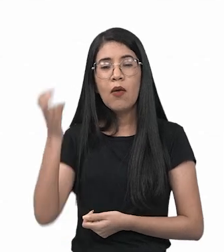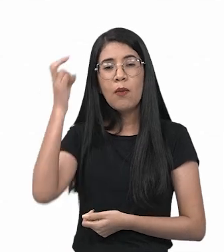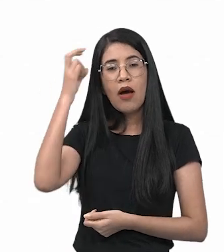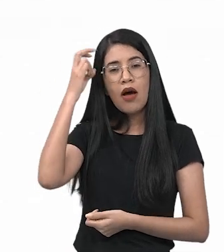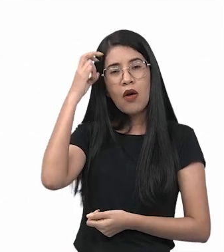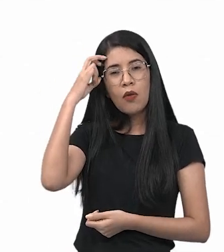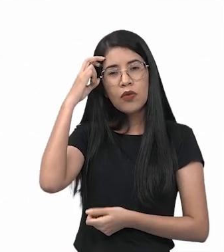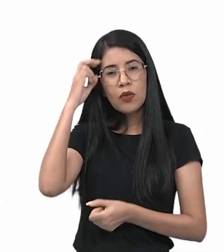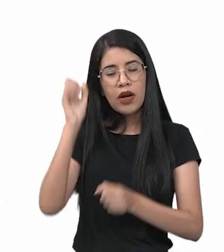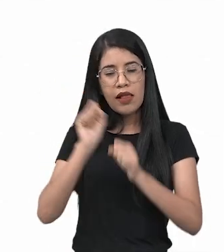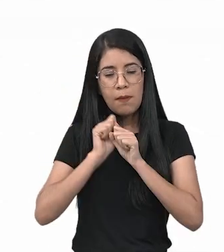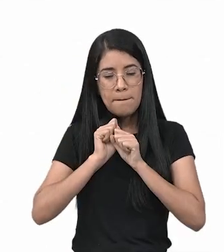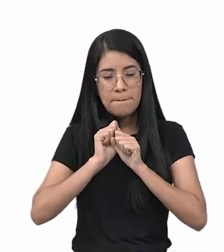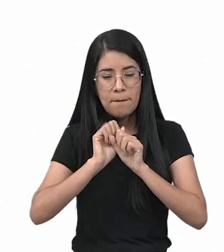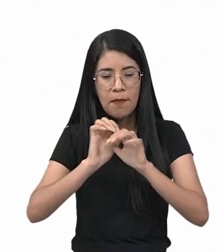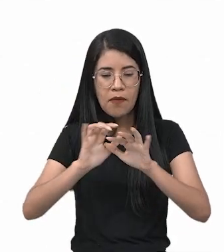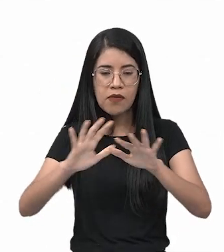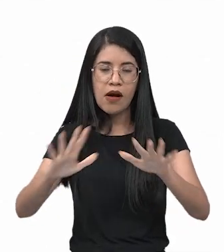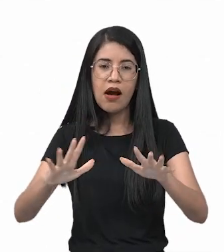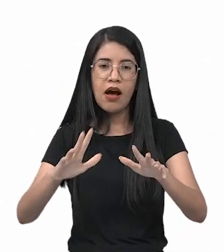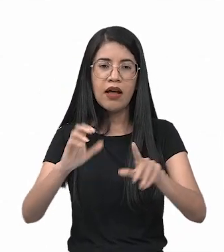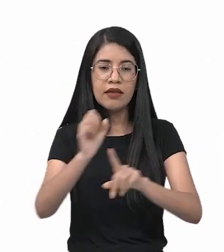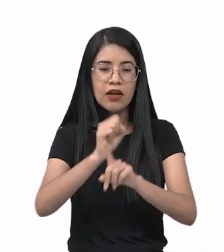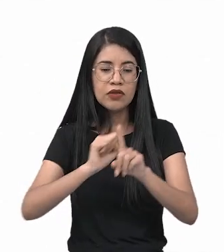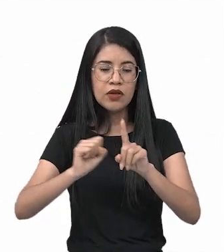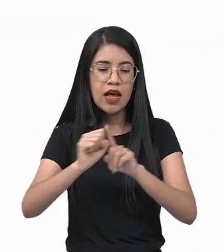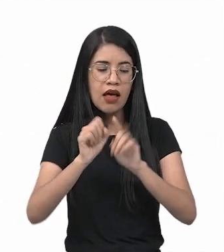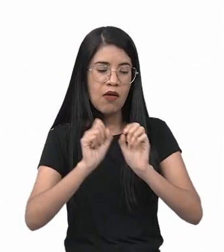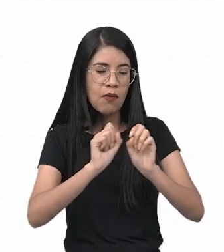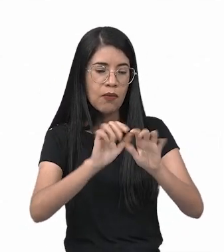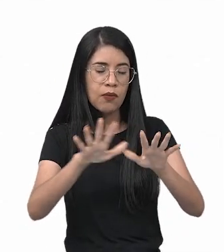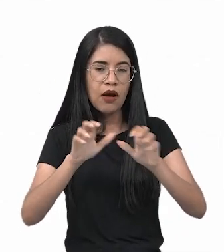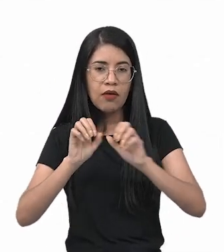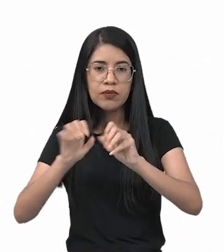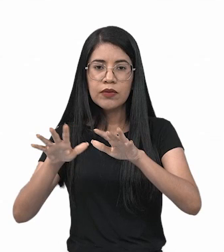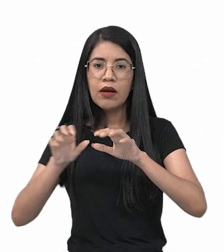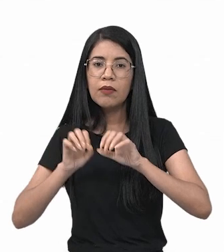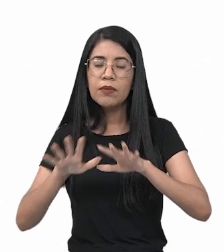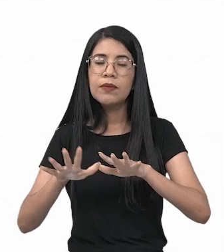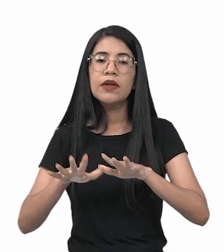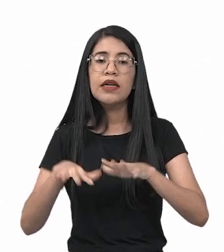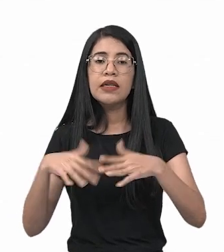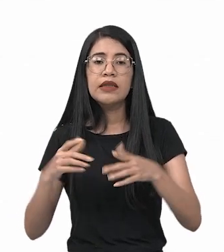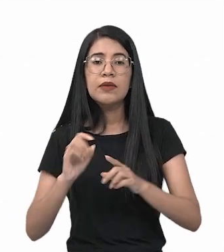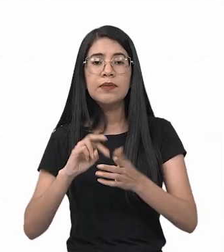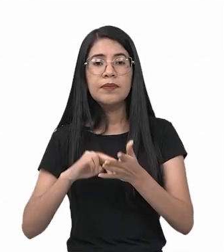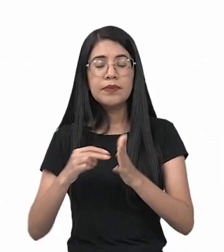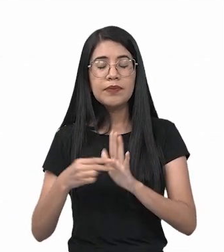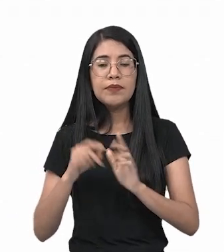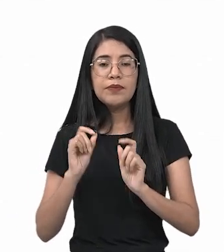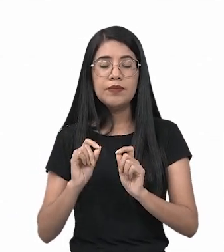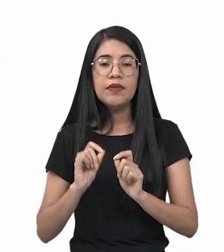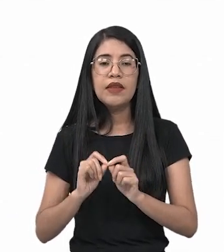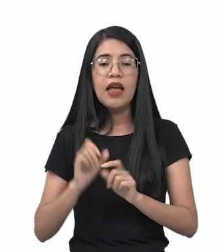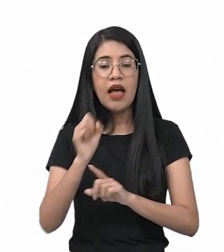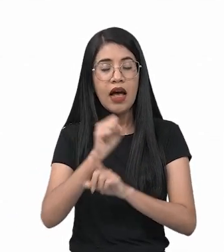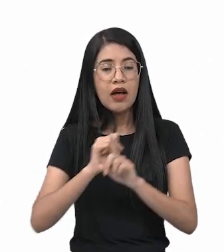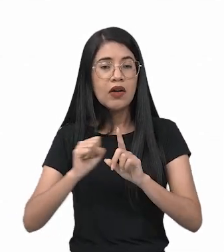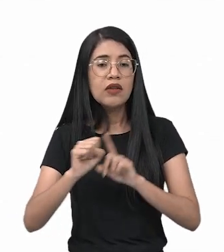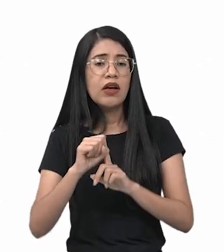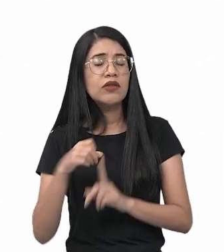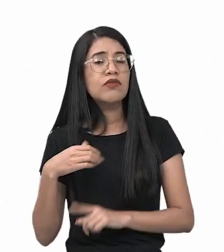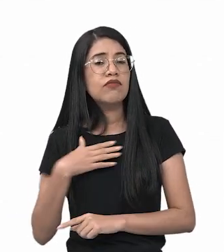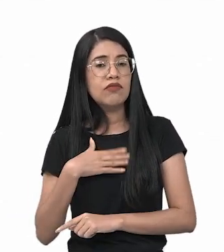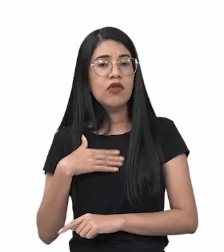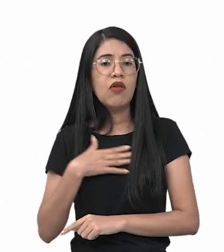ela é espalhada pela sociedade de uma forma geral. Ou seja, a sociedade ela gosta, né?